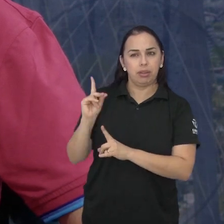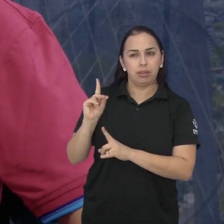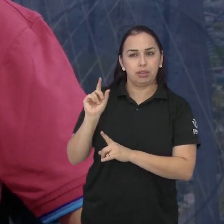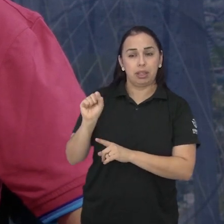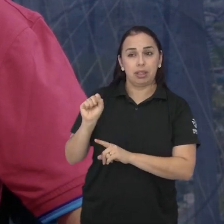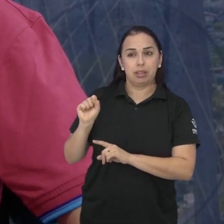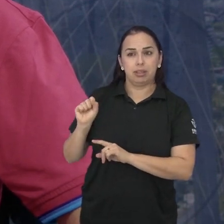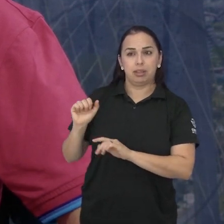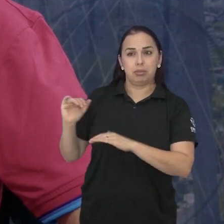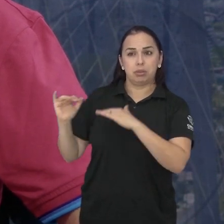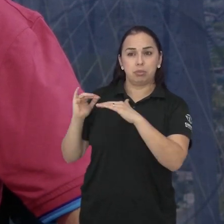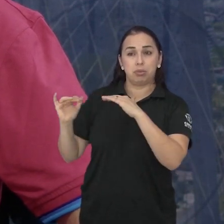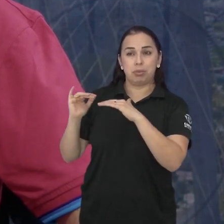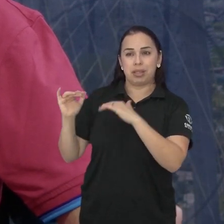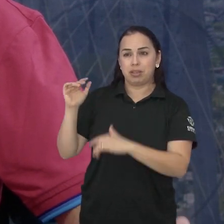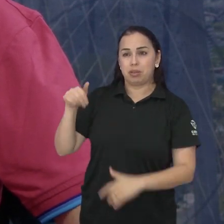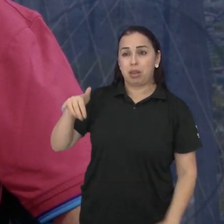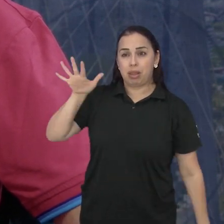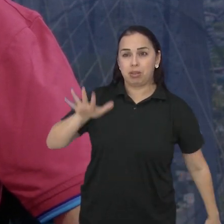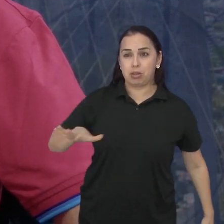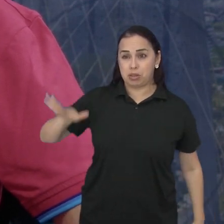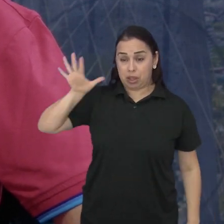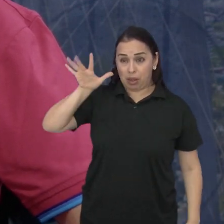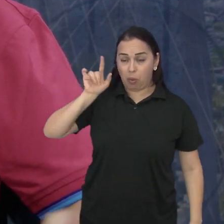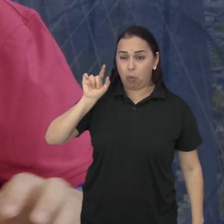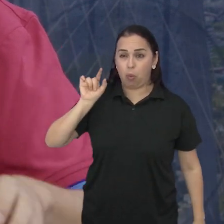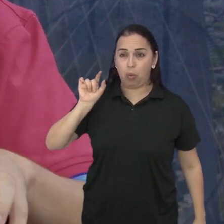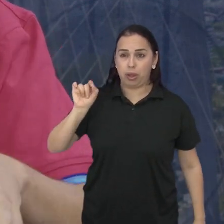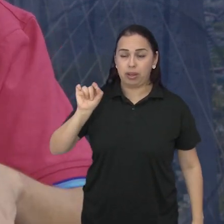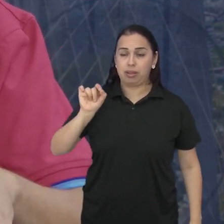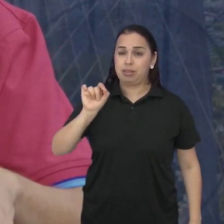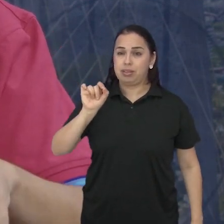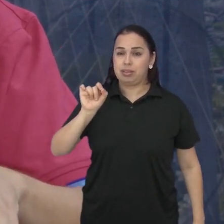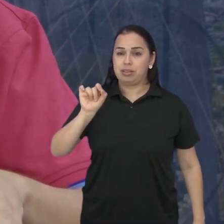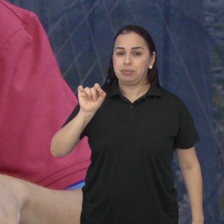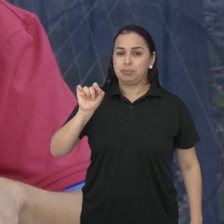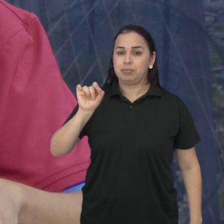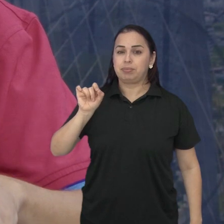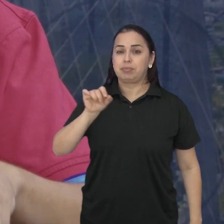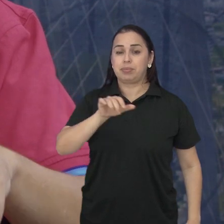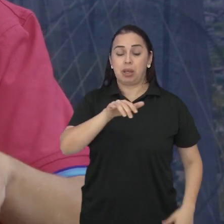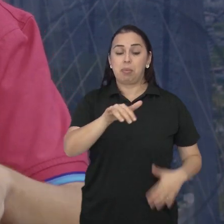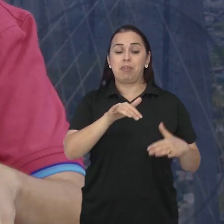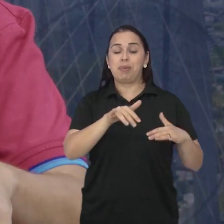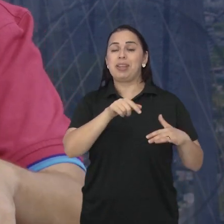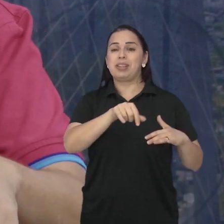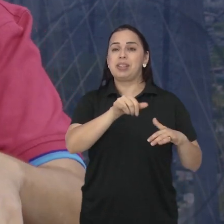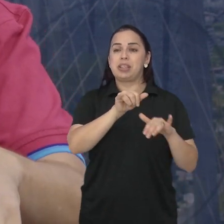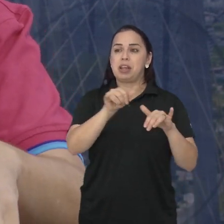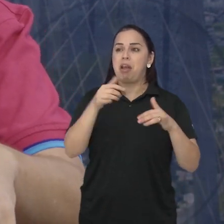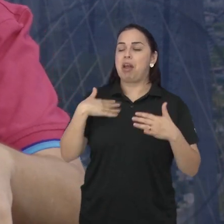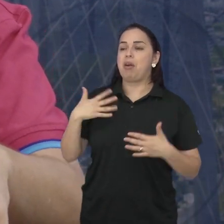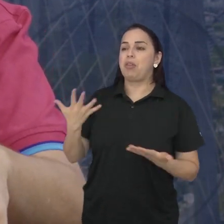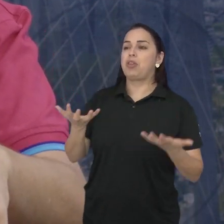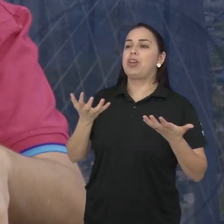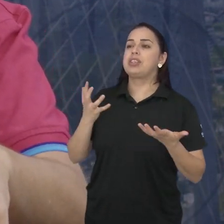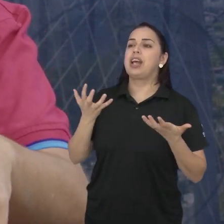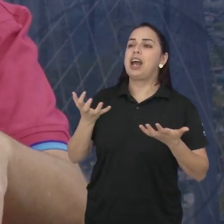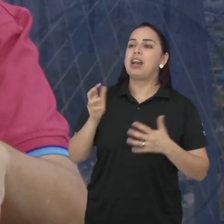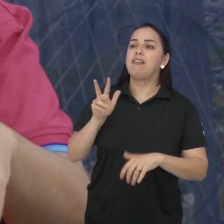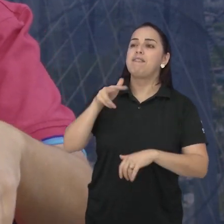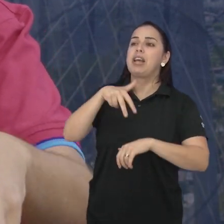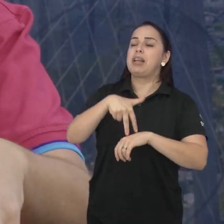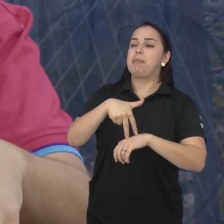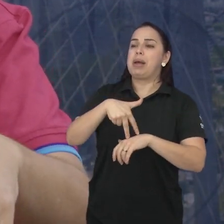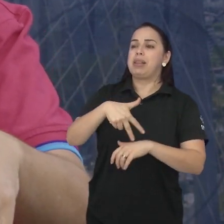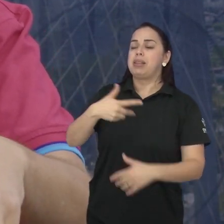próprio movimento nacional da população em situação de rua. O movimento começa a dizer, nós queremos ser visíveis, mas